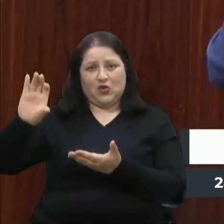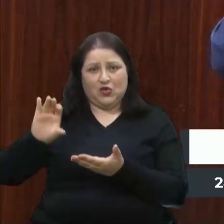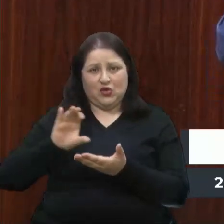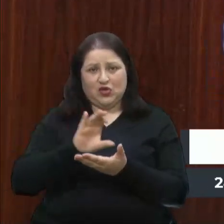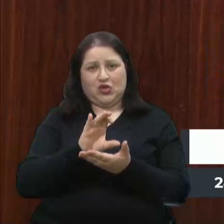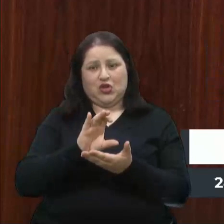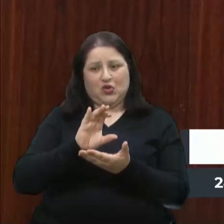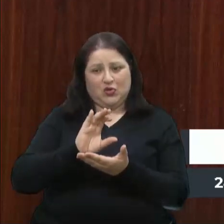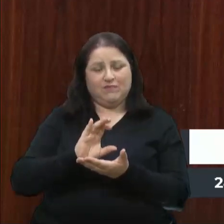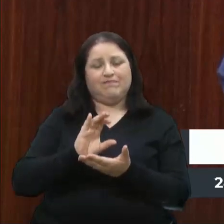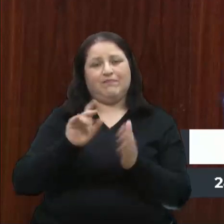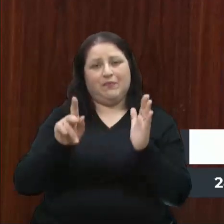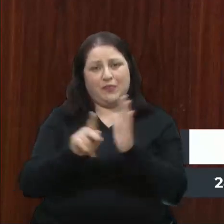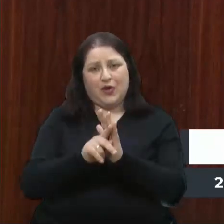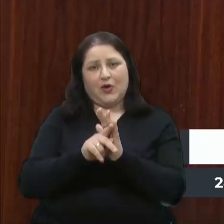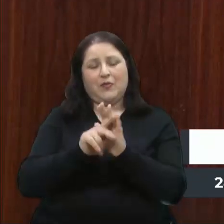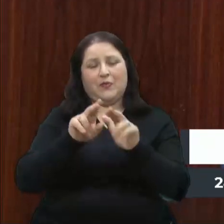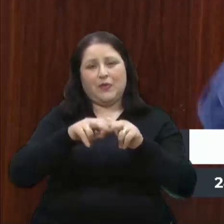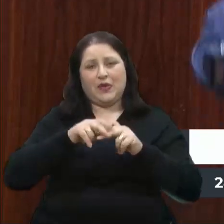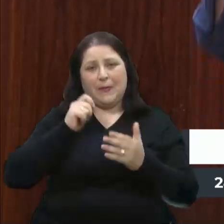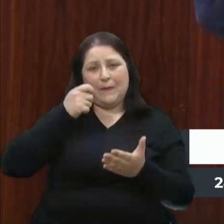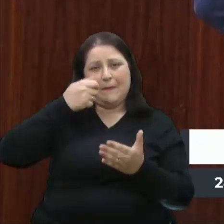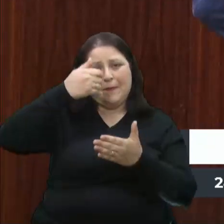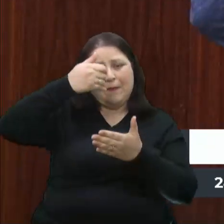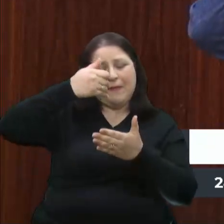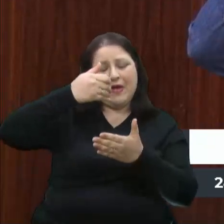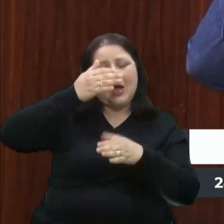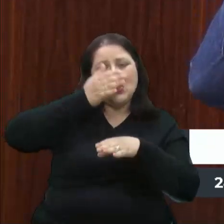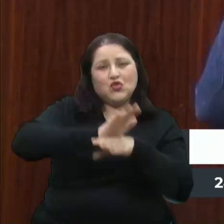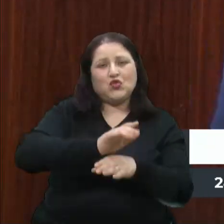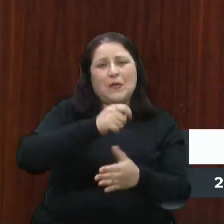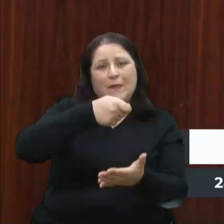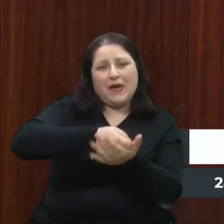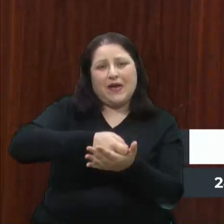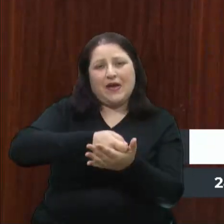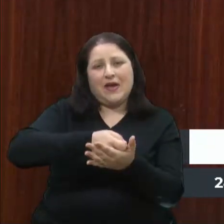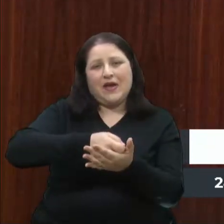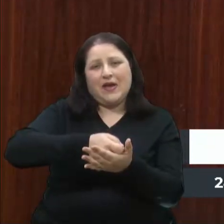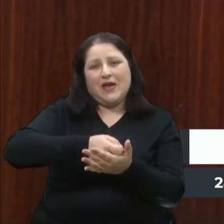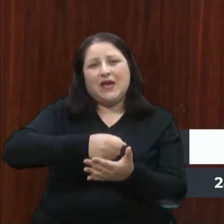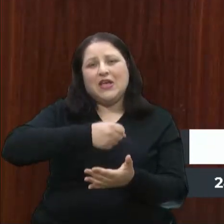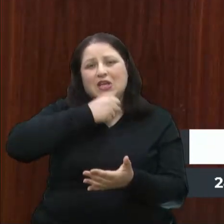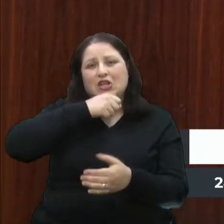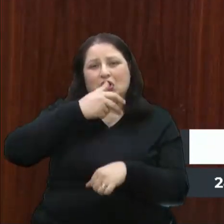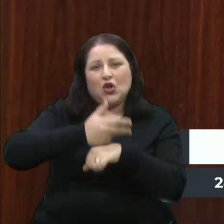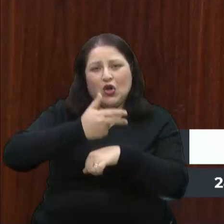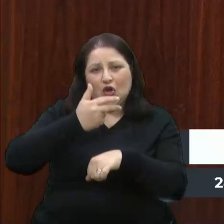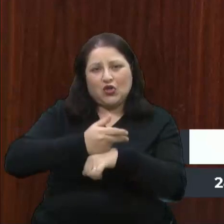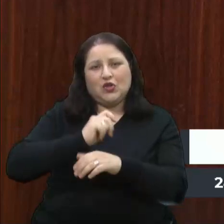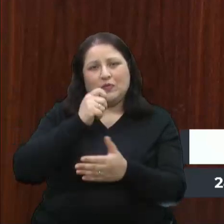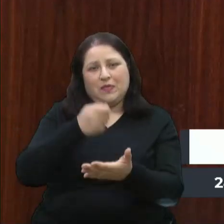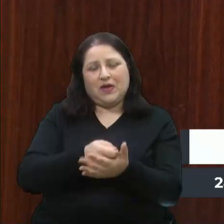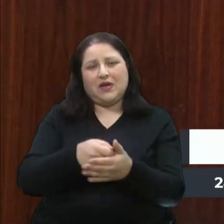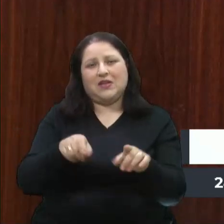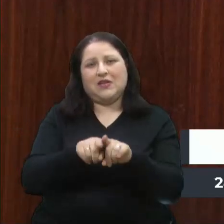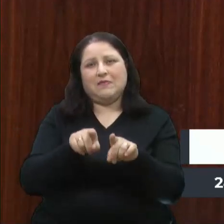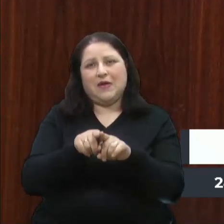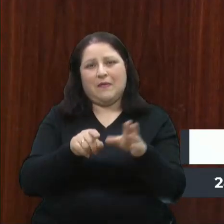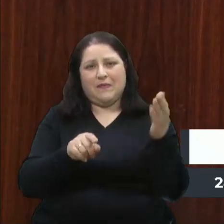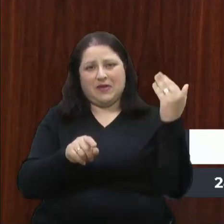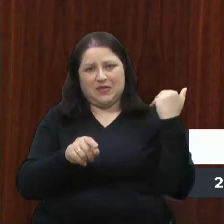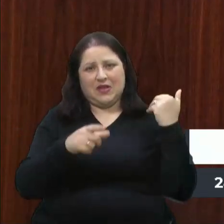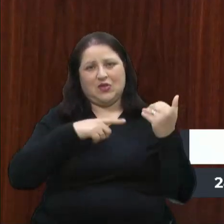dos idosos, etc, etc. Há um passivo de governos, de um governo passado